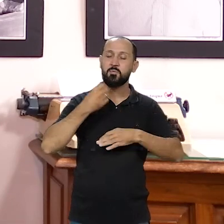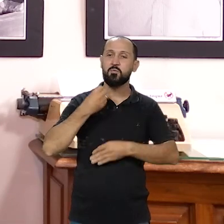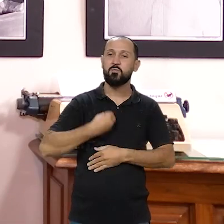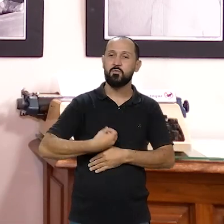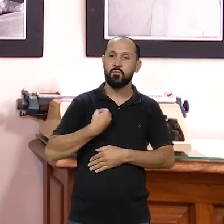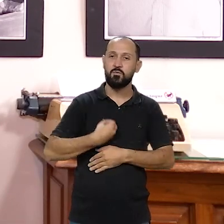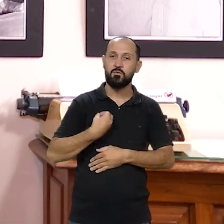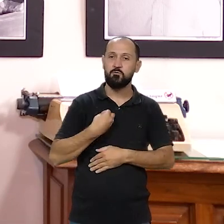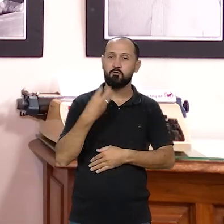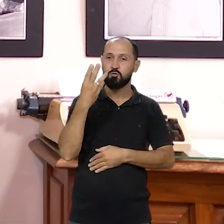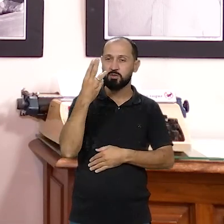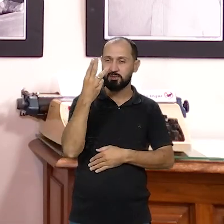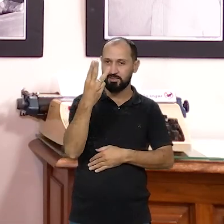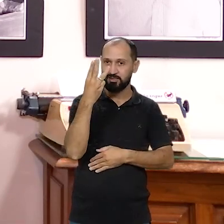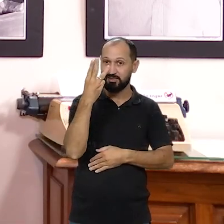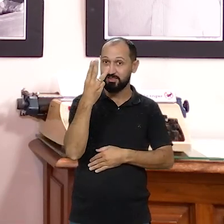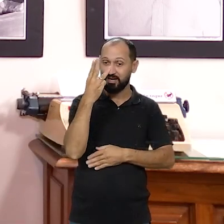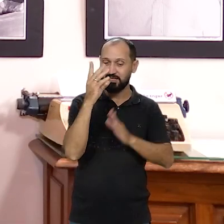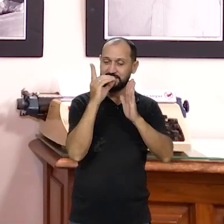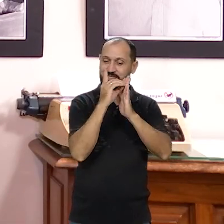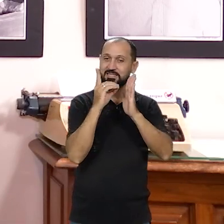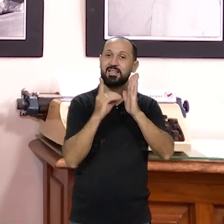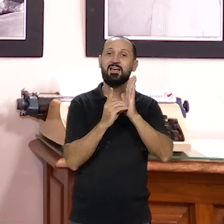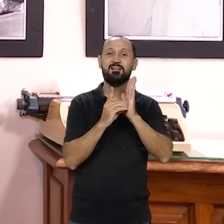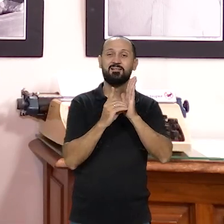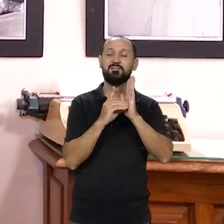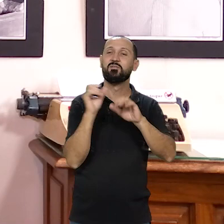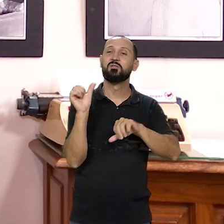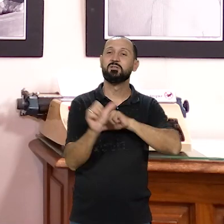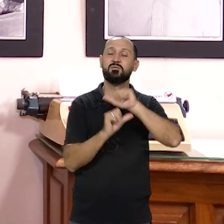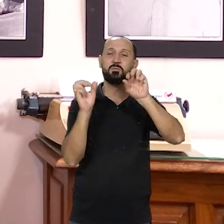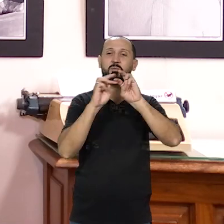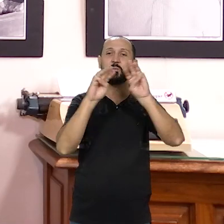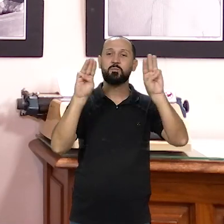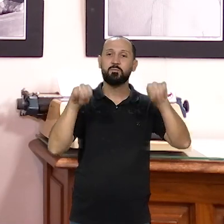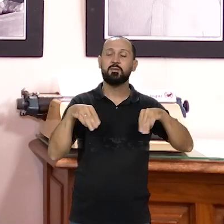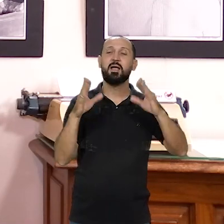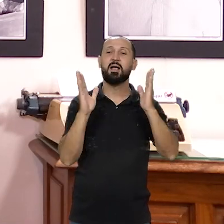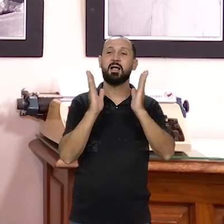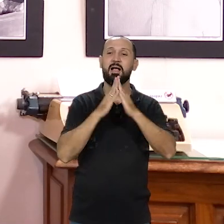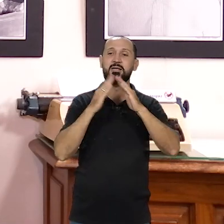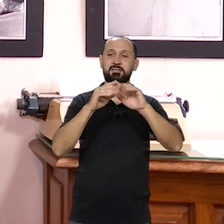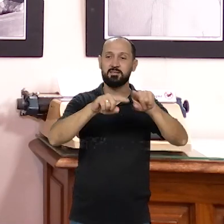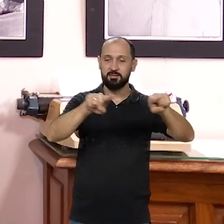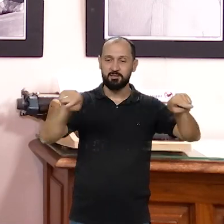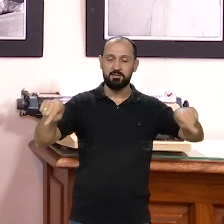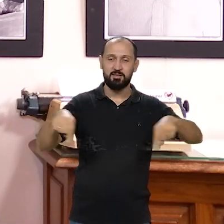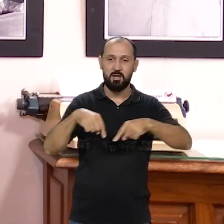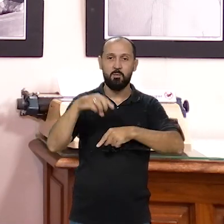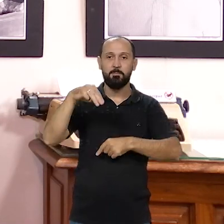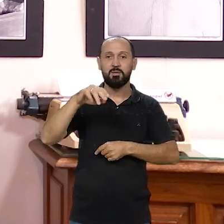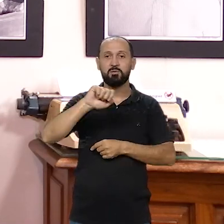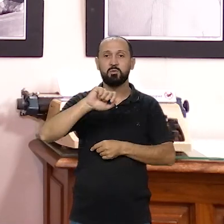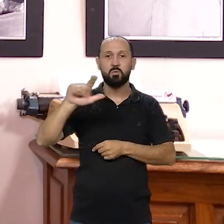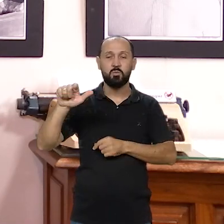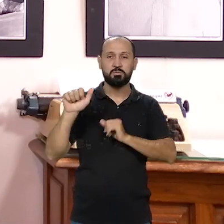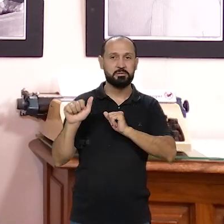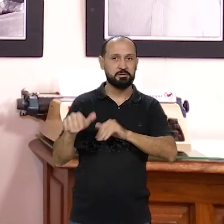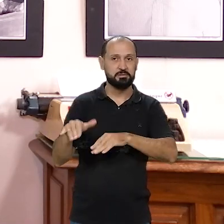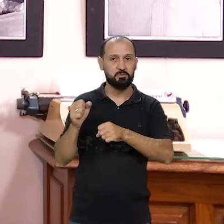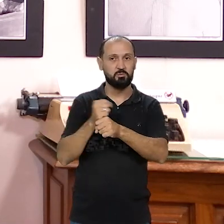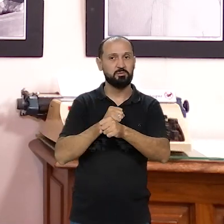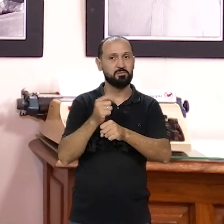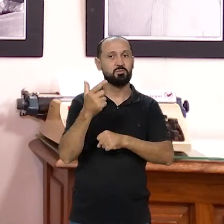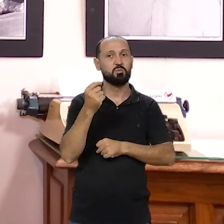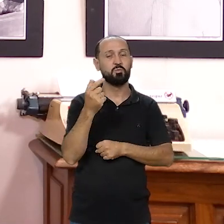de Barros viveu por 3 décadas foi transformada no Museu Casa Quintal Manuel de Barros em setembro